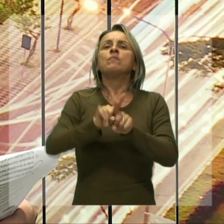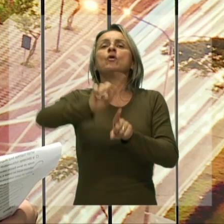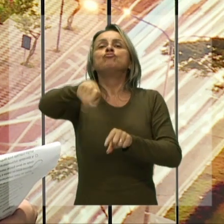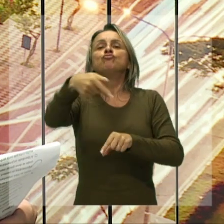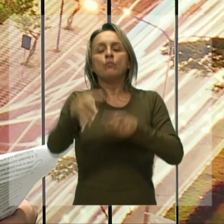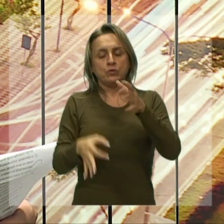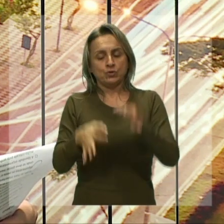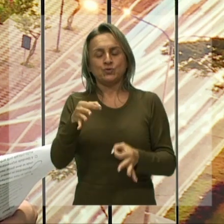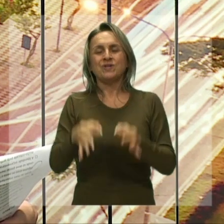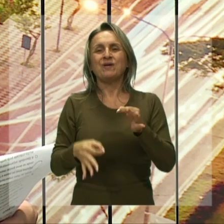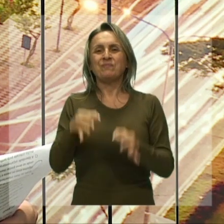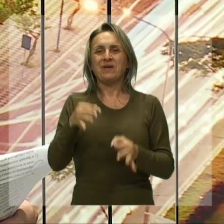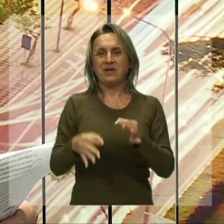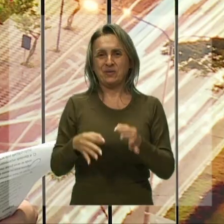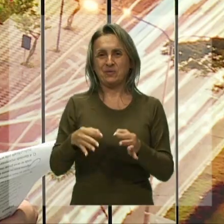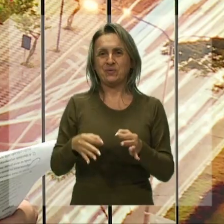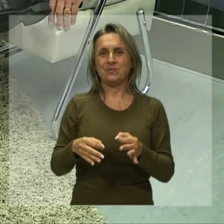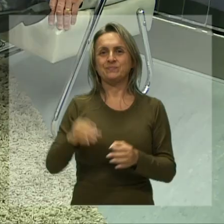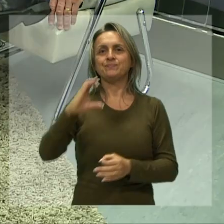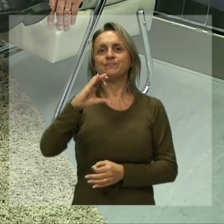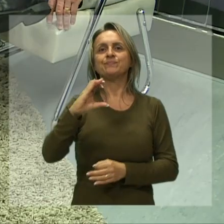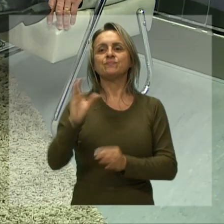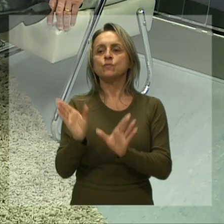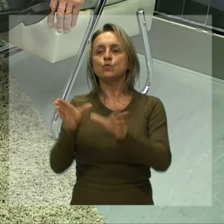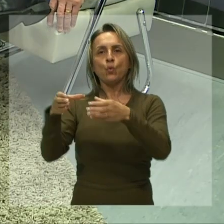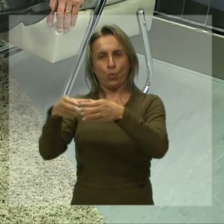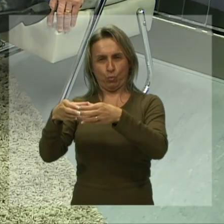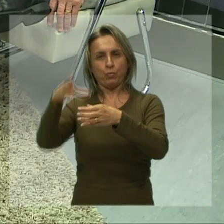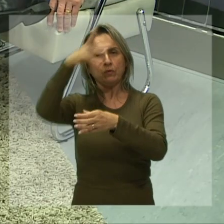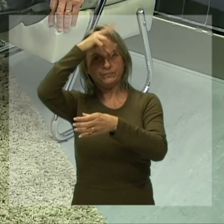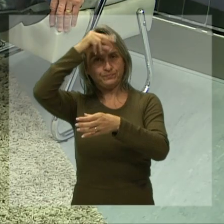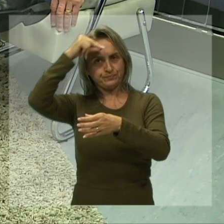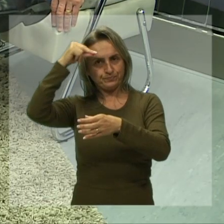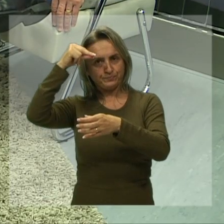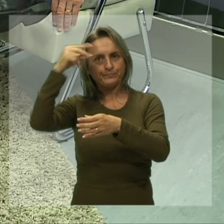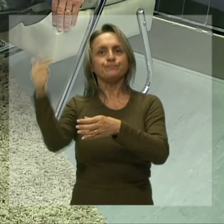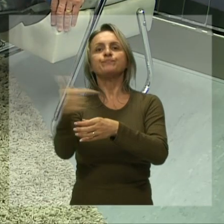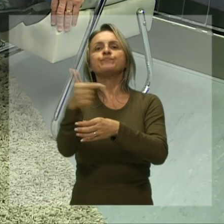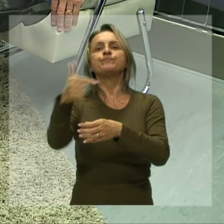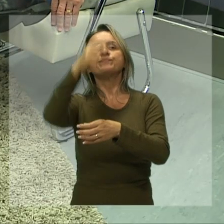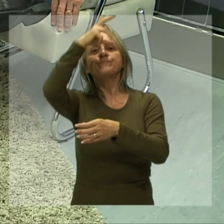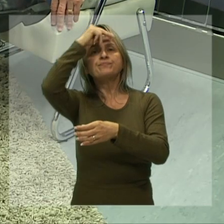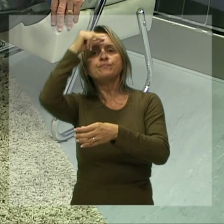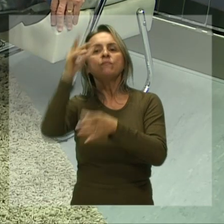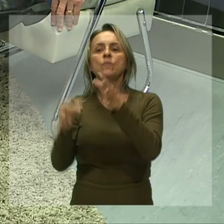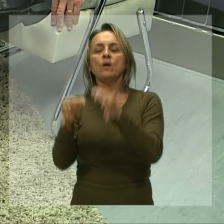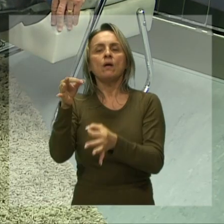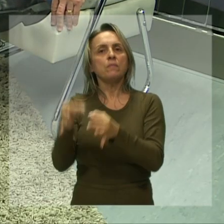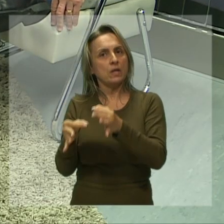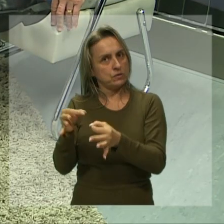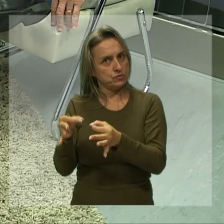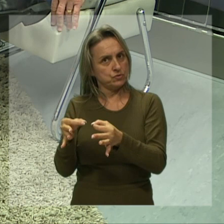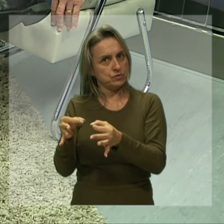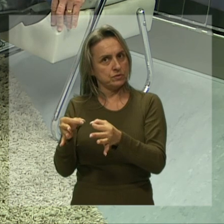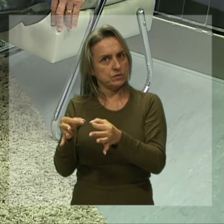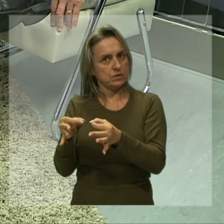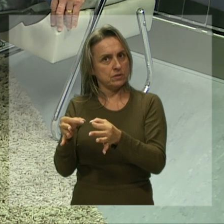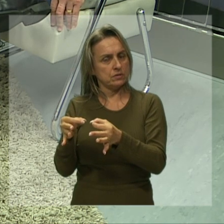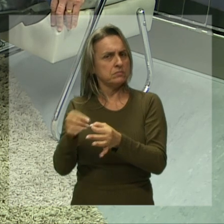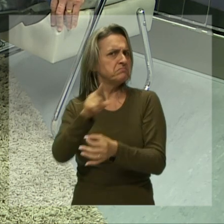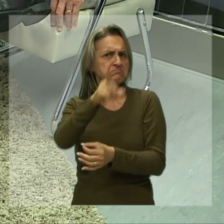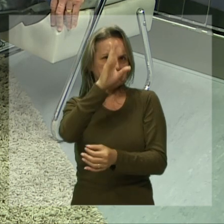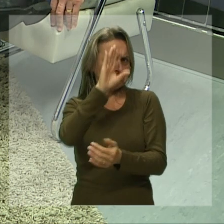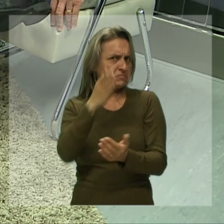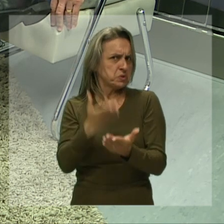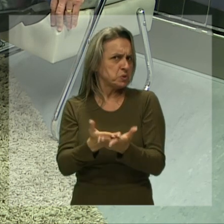da chapa do prefeito e vice-prefeito pela Justiça Eleitoral. O que o senhor acredita